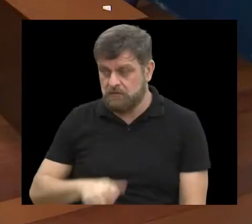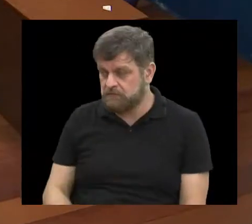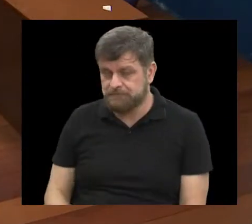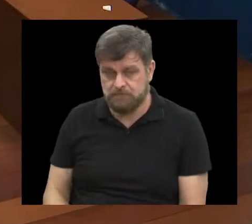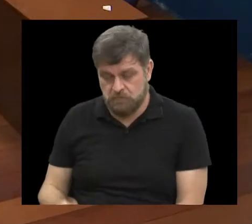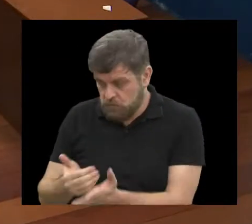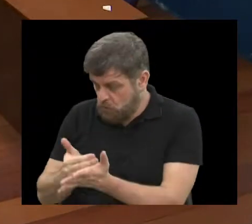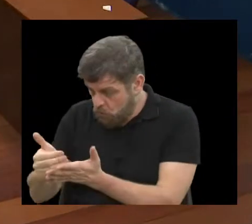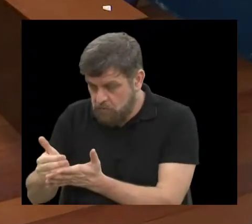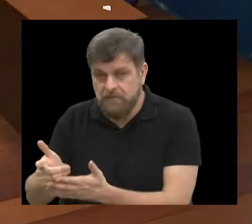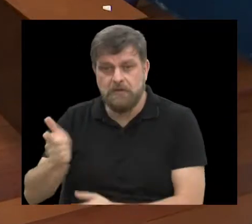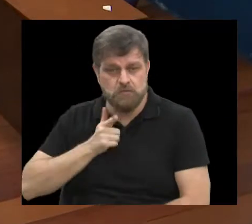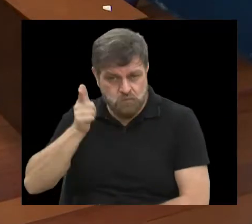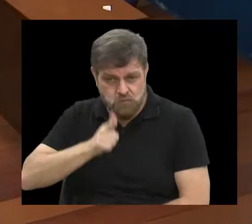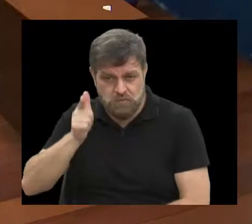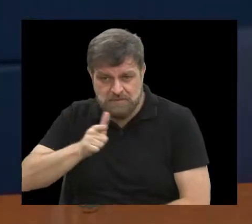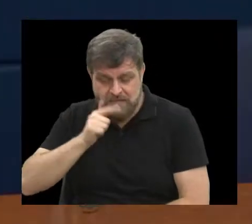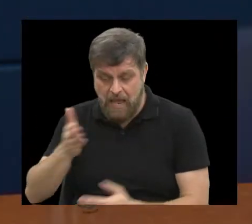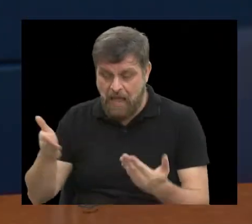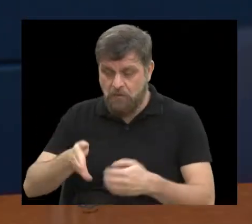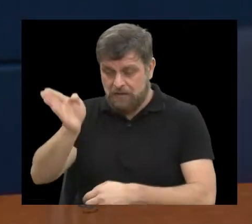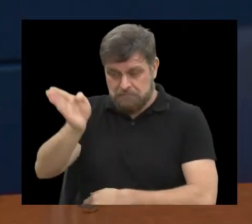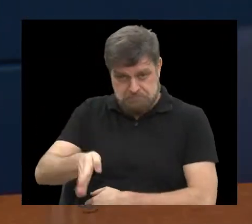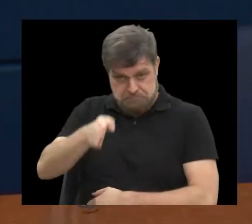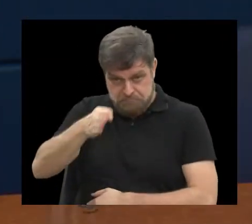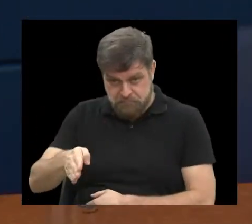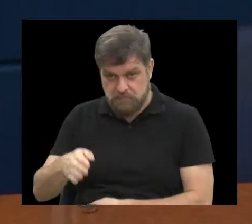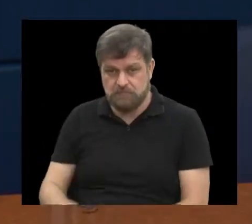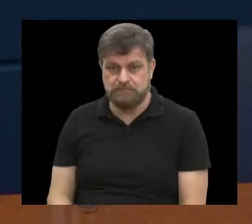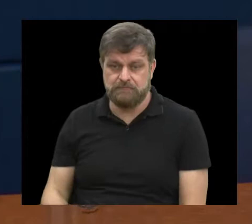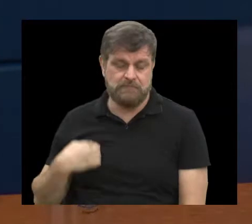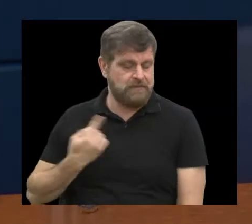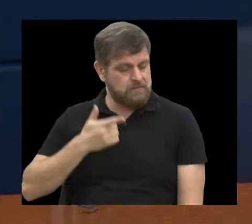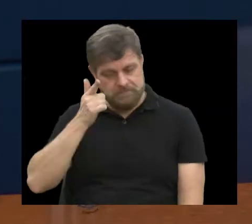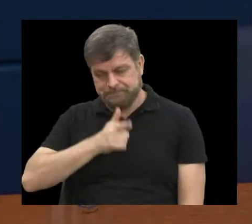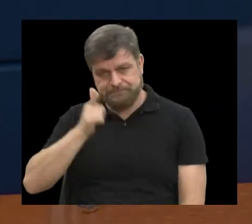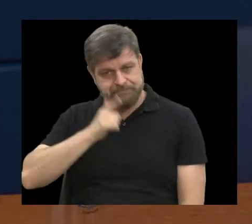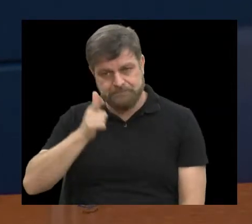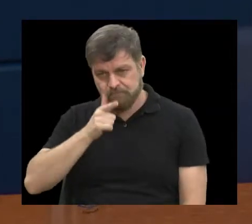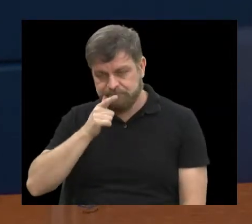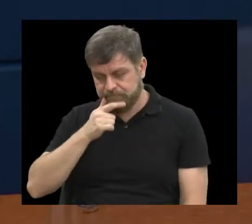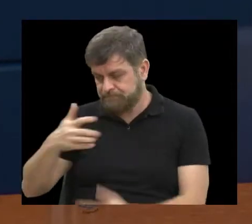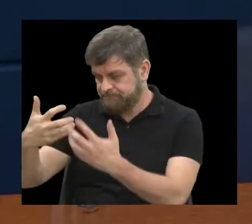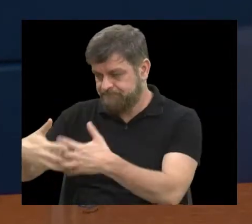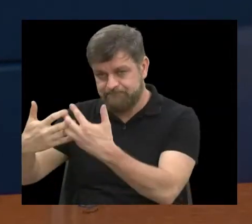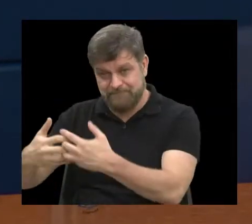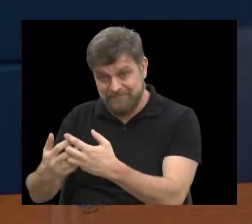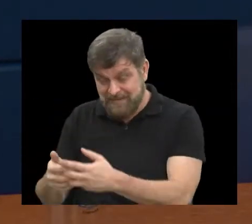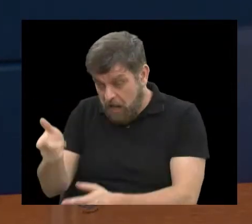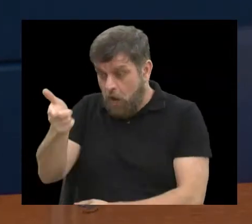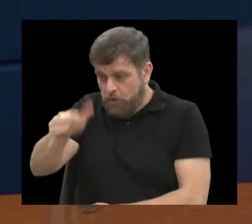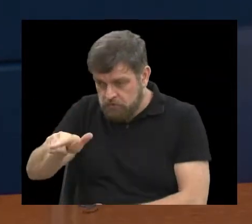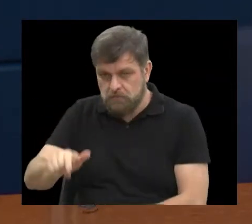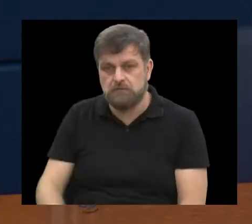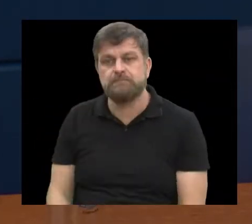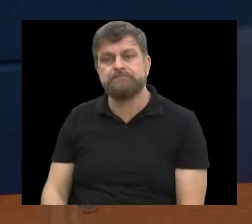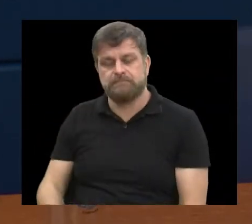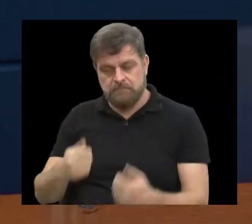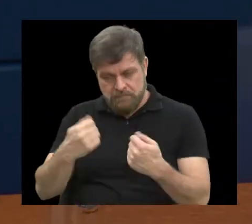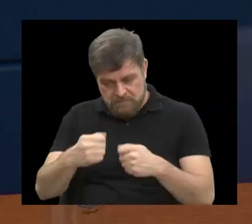deram origem e esse benefício foi cessado, aí a gente não consegue reativar. Tem que fazer uma